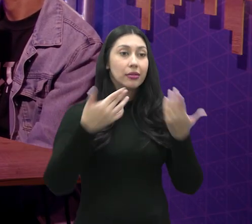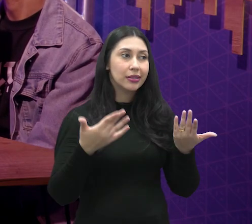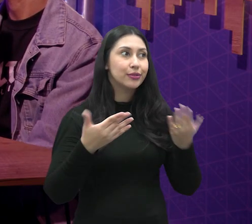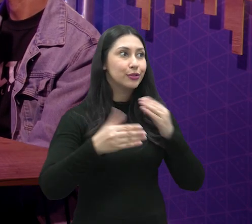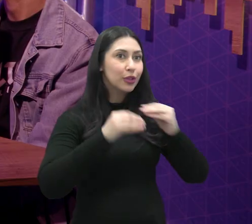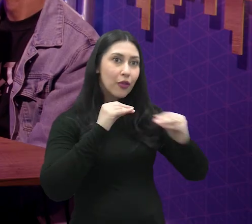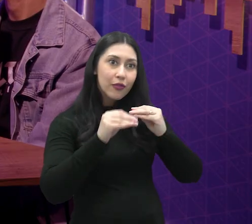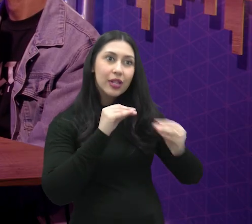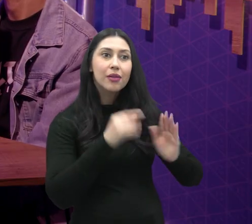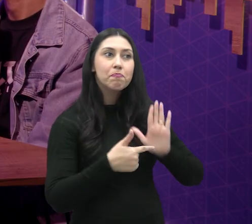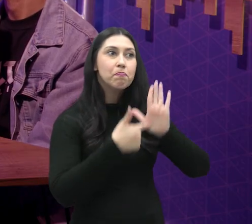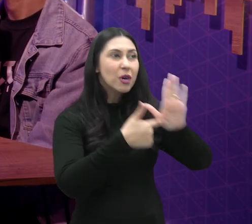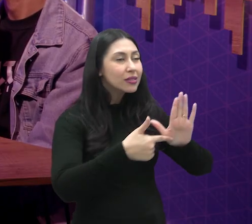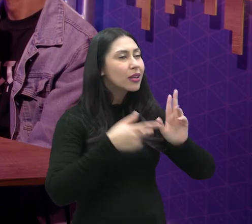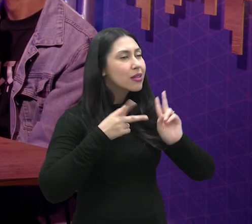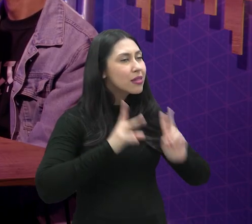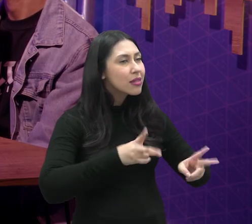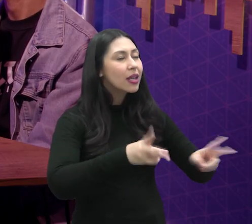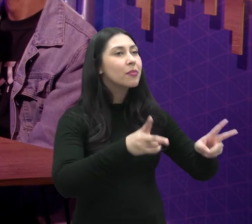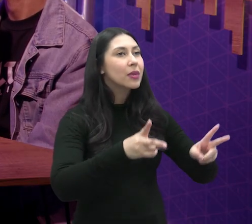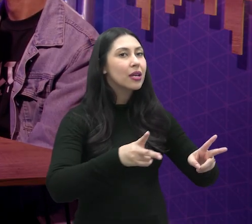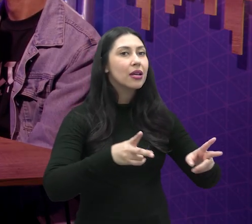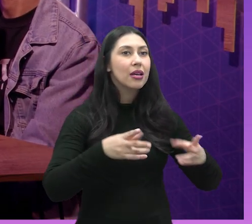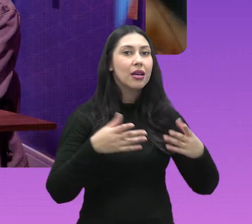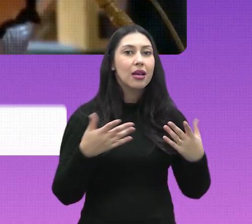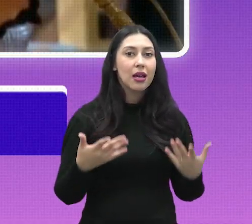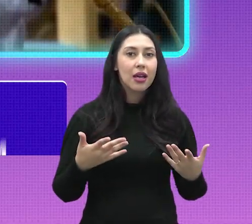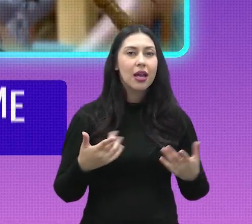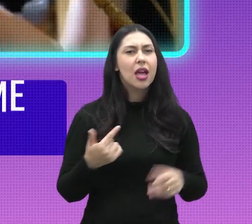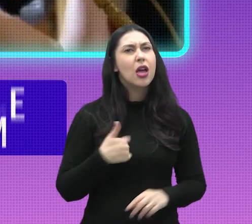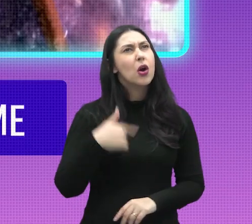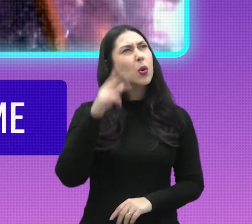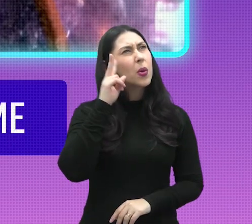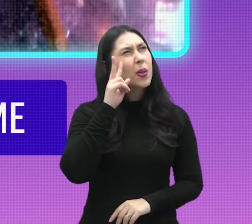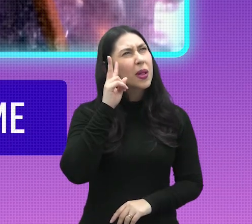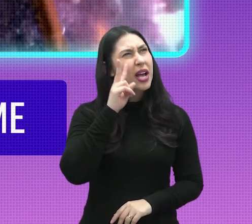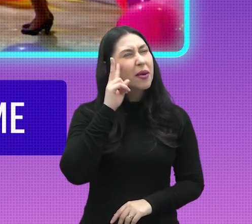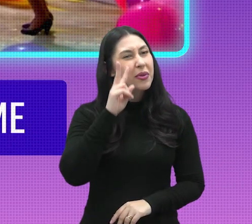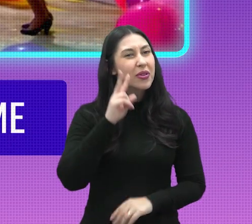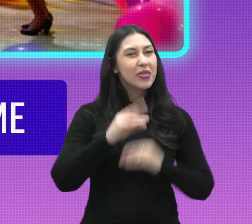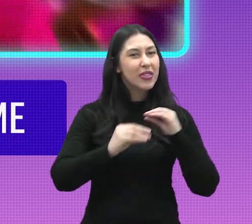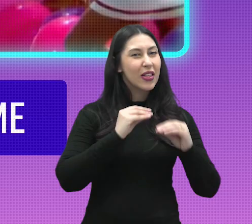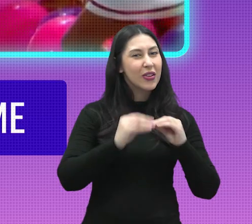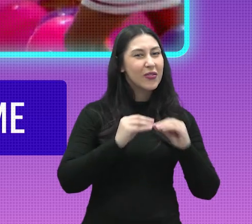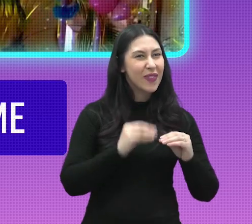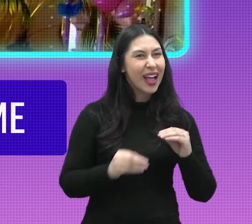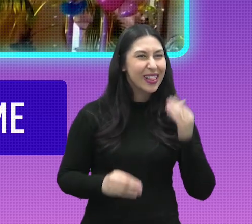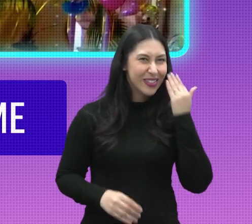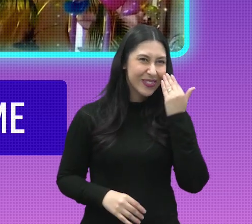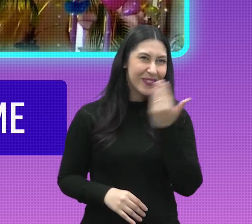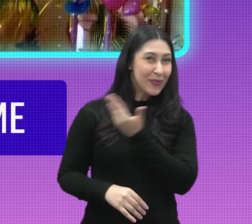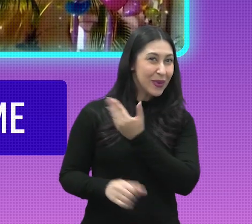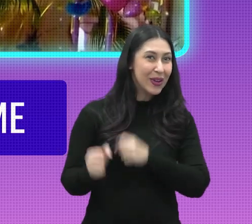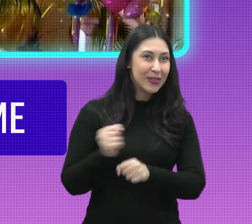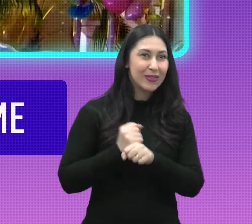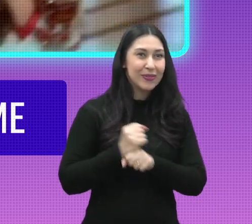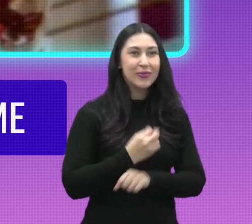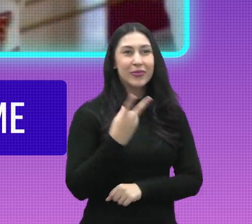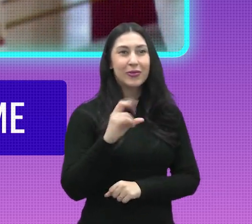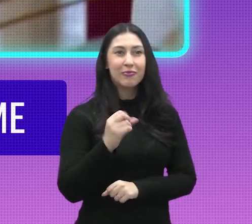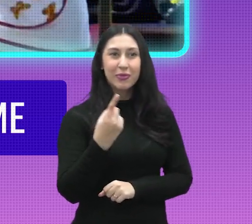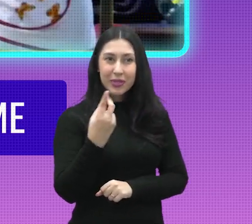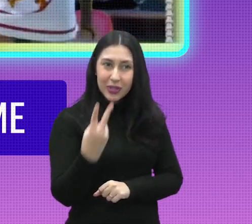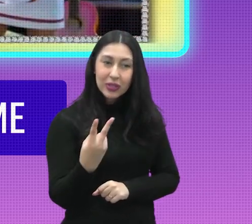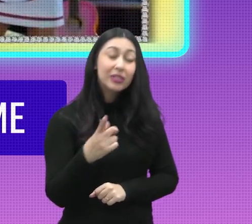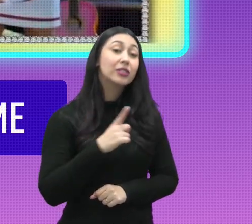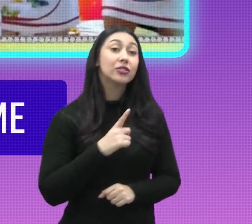né? Uma novela que marcou bastante, que eu lembro, foi a novela Cheias de Charme, né, de 2012, que trazia